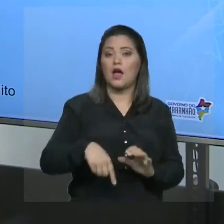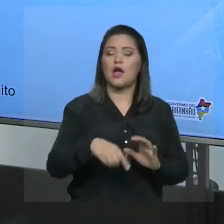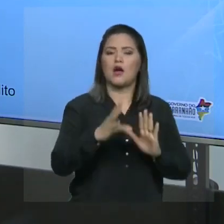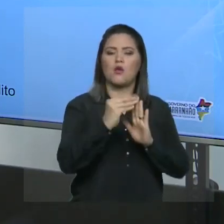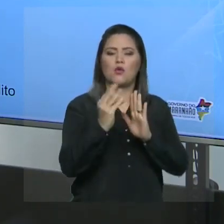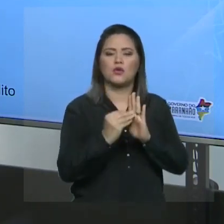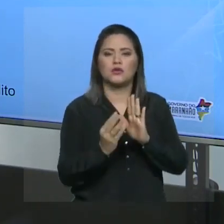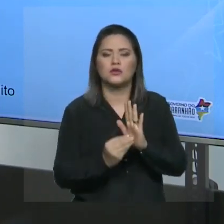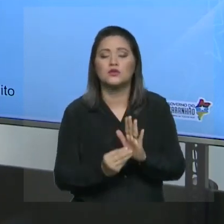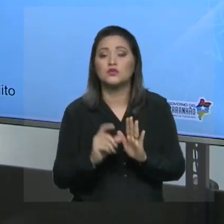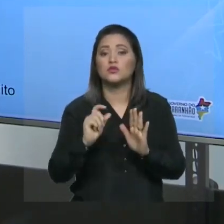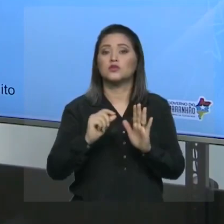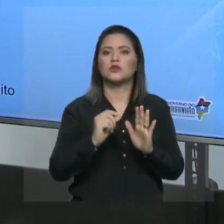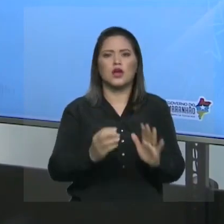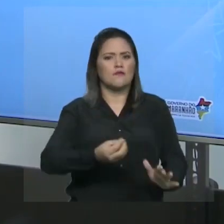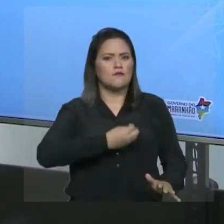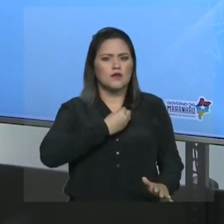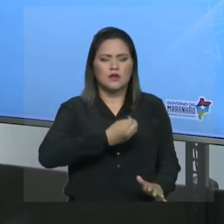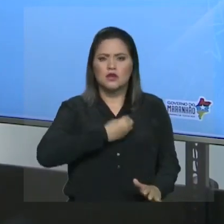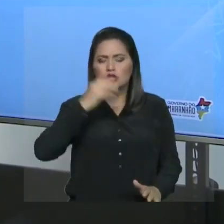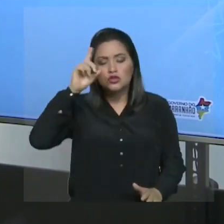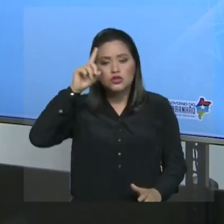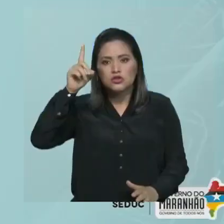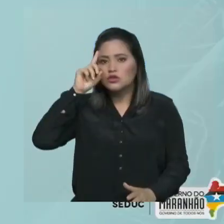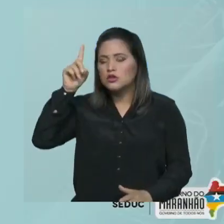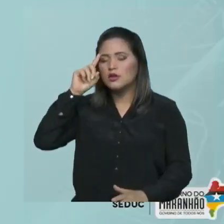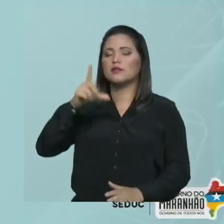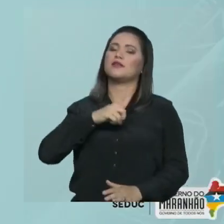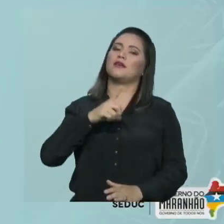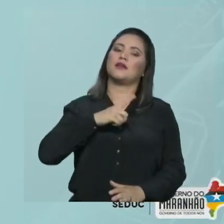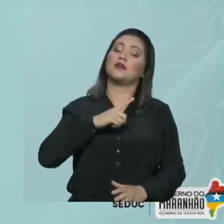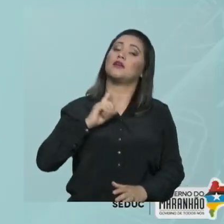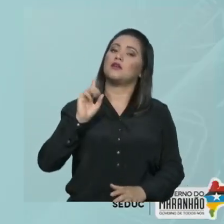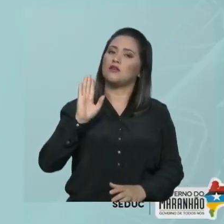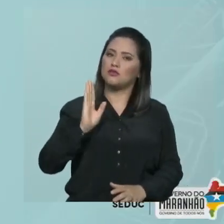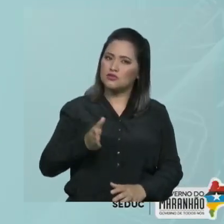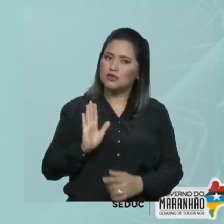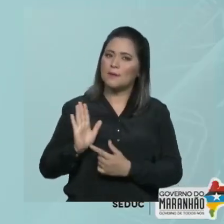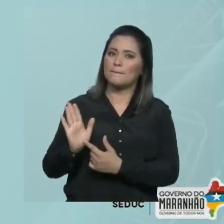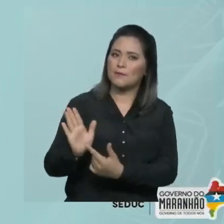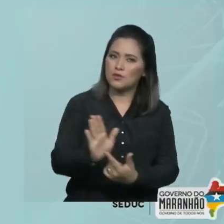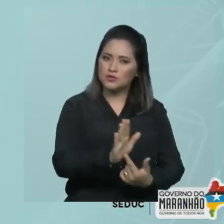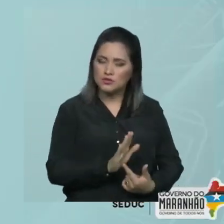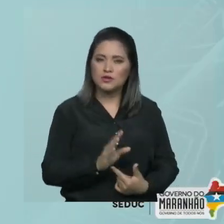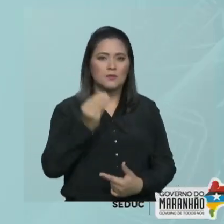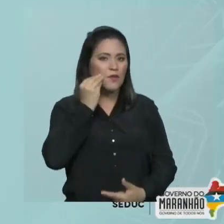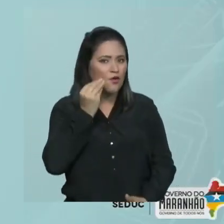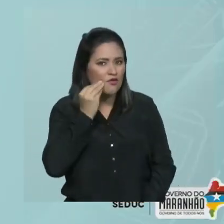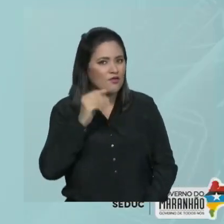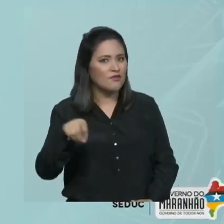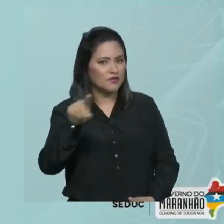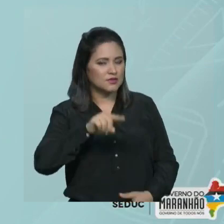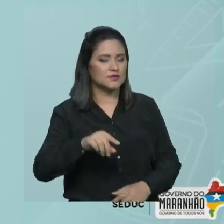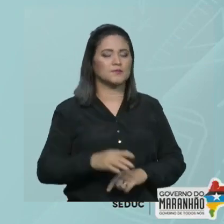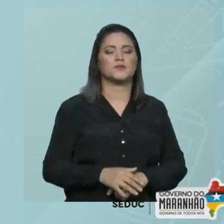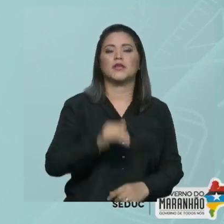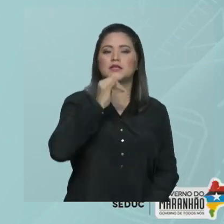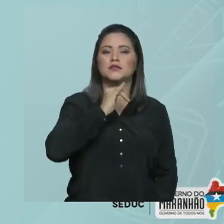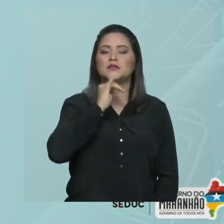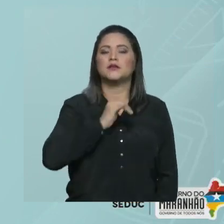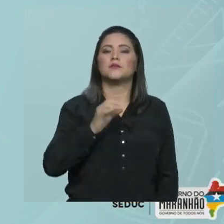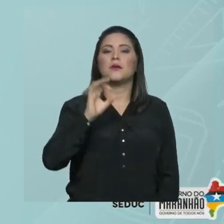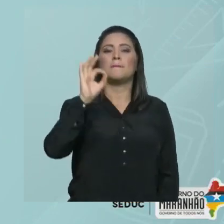acabei de provar isso para vocês. Então, olha só, porcentagem. Começando já pelo nome, antes de falar qual é a